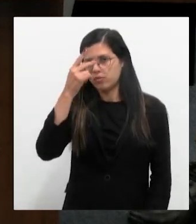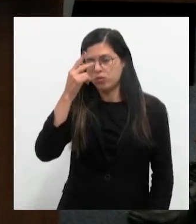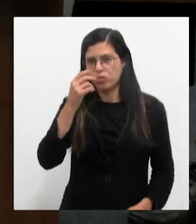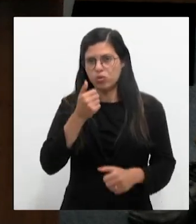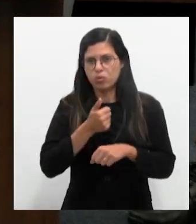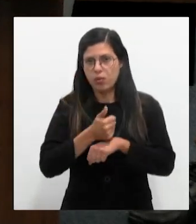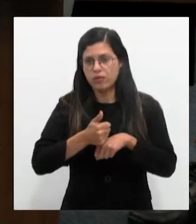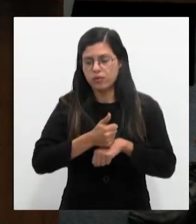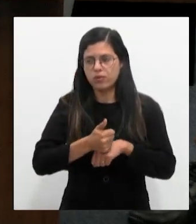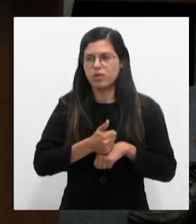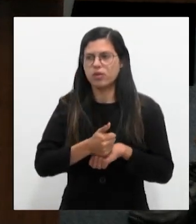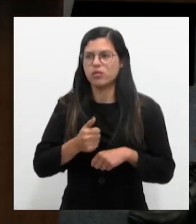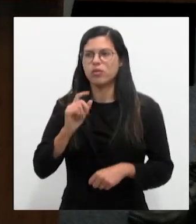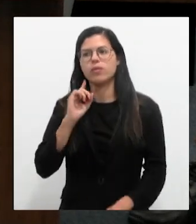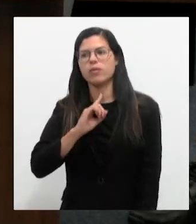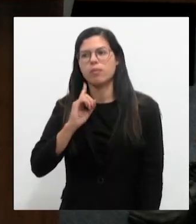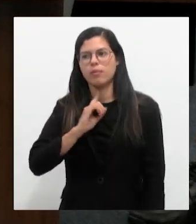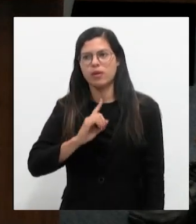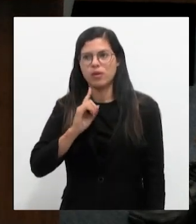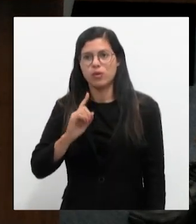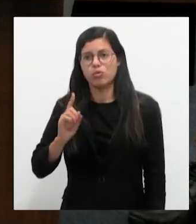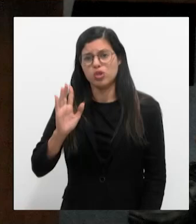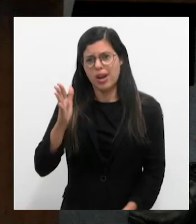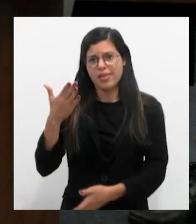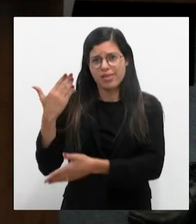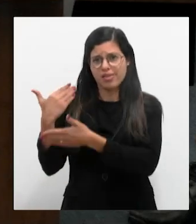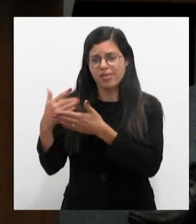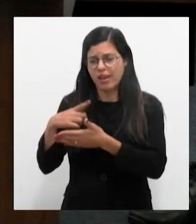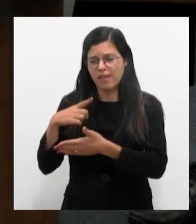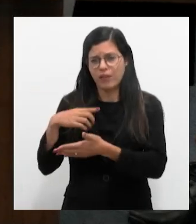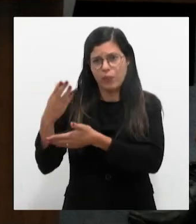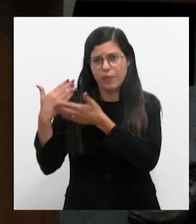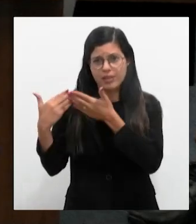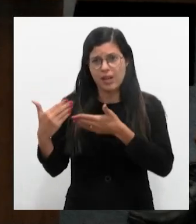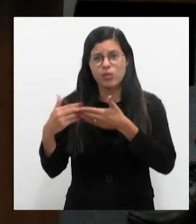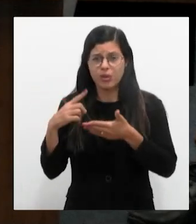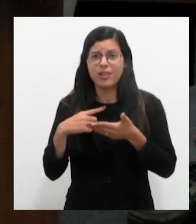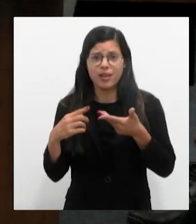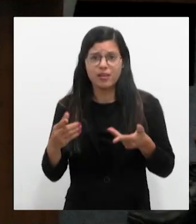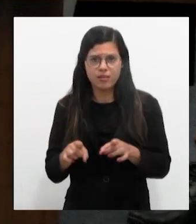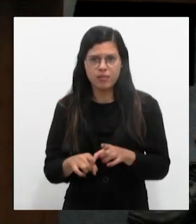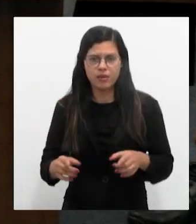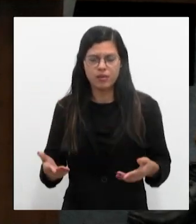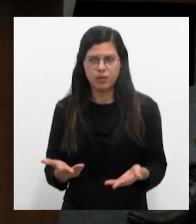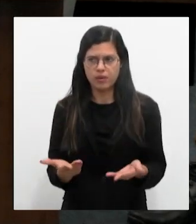teve e tem agora. Então, eu